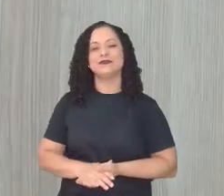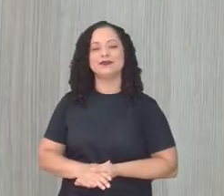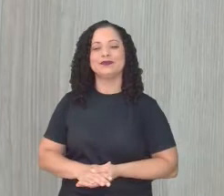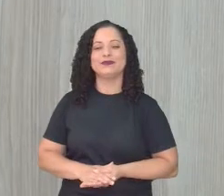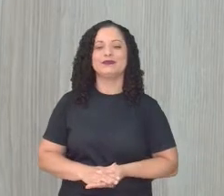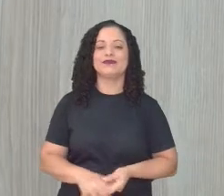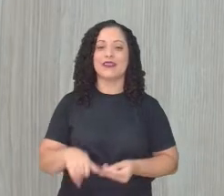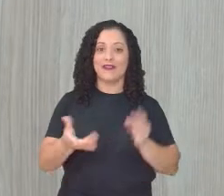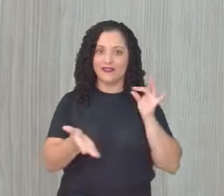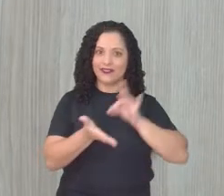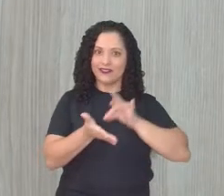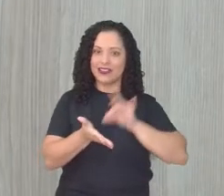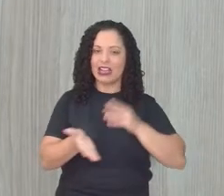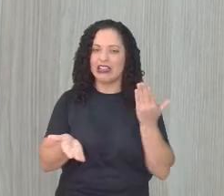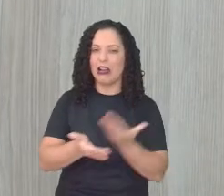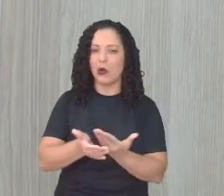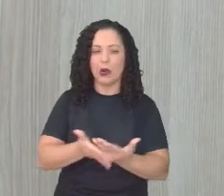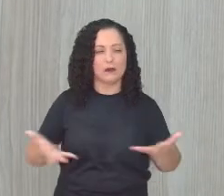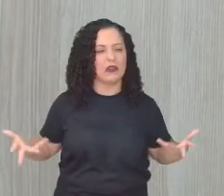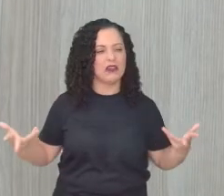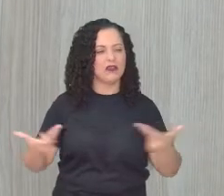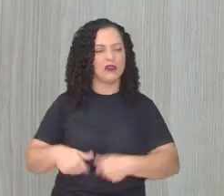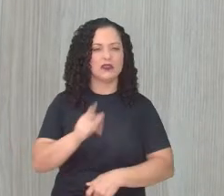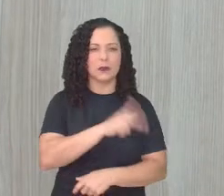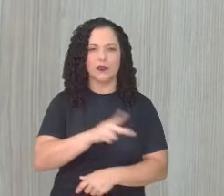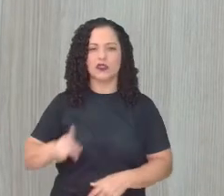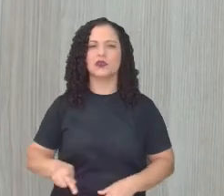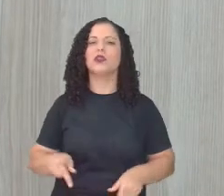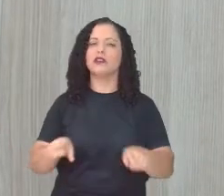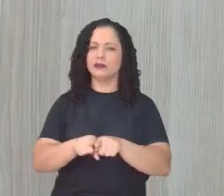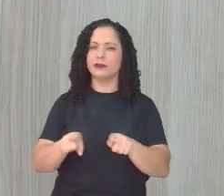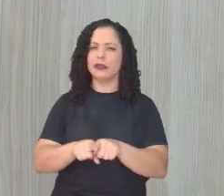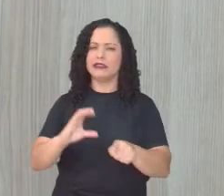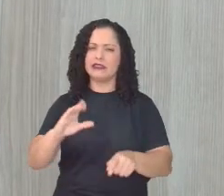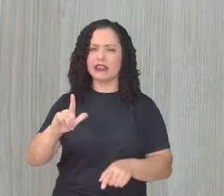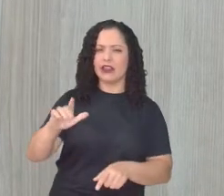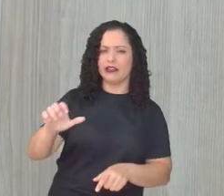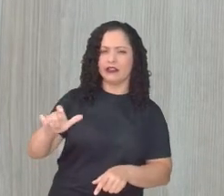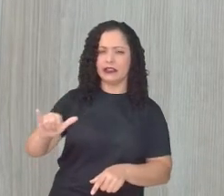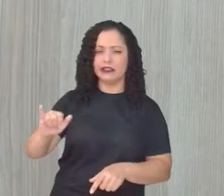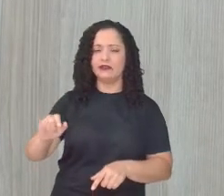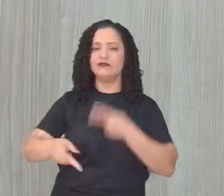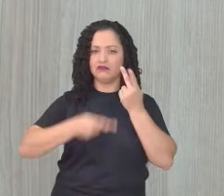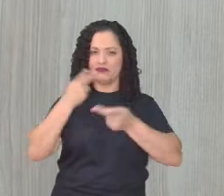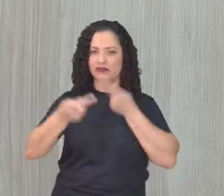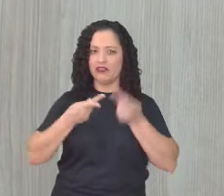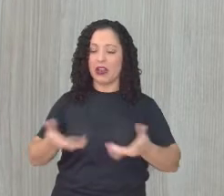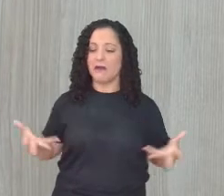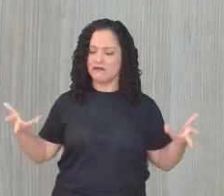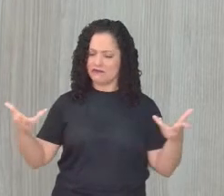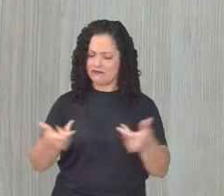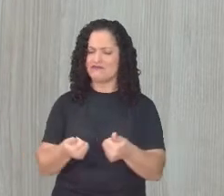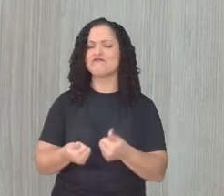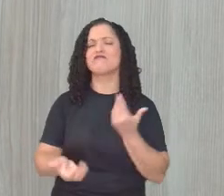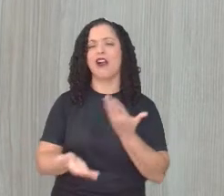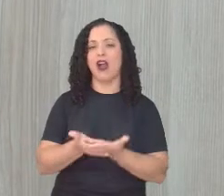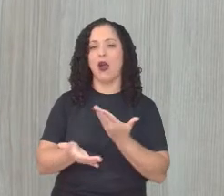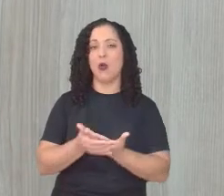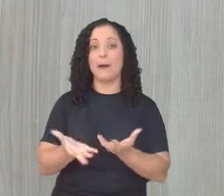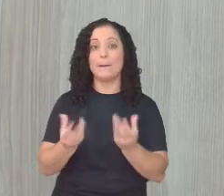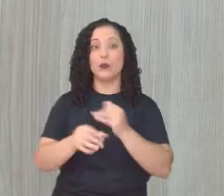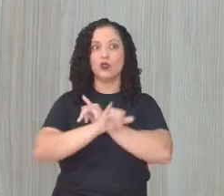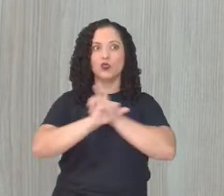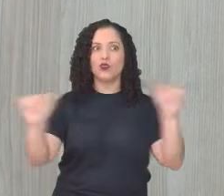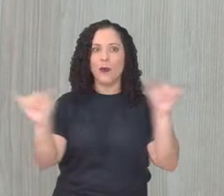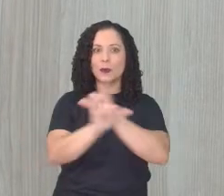Isabel. Muita gente aqui dizendo aula maravilhosa, a professora Celi dizendo, né? E realmente é uma aula que trouxe muitas informações que eu tenho certeza